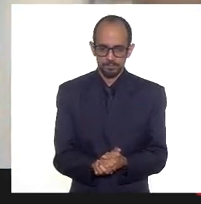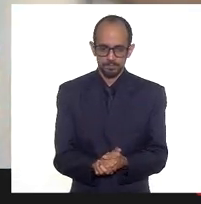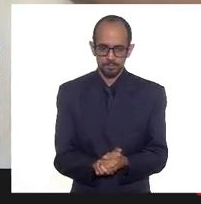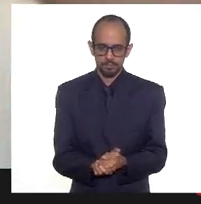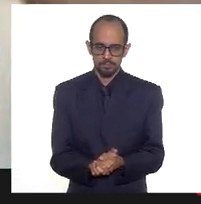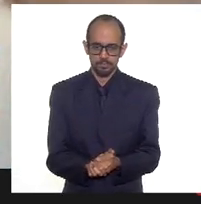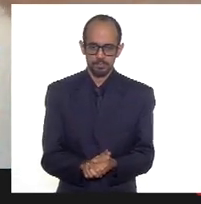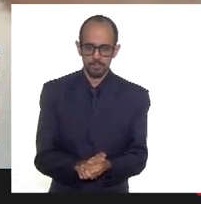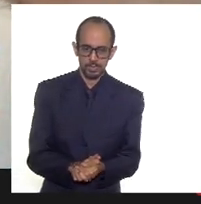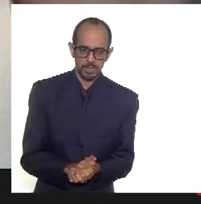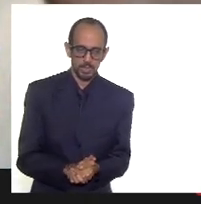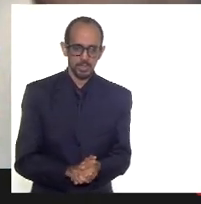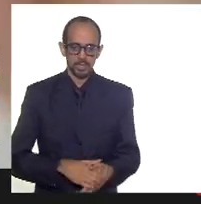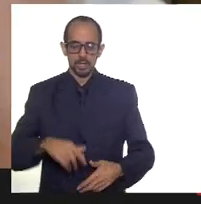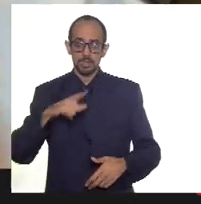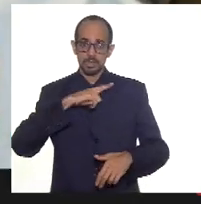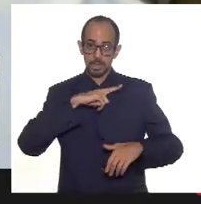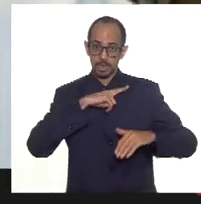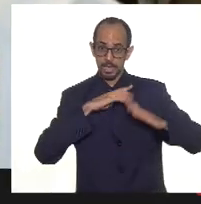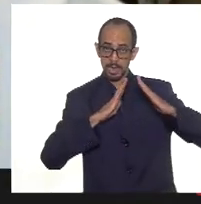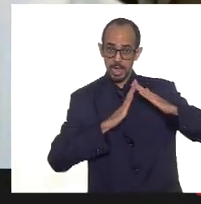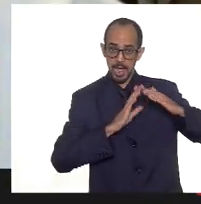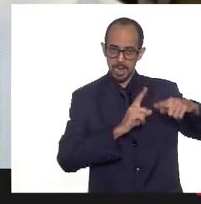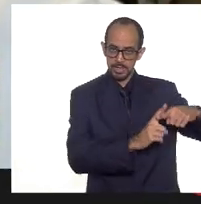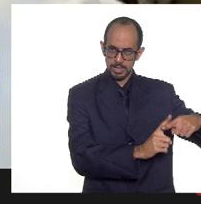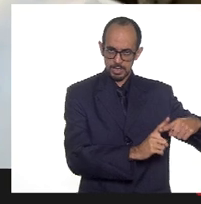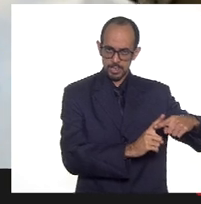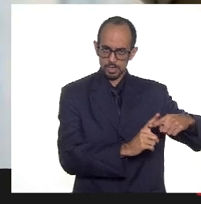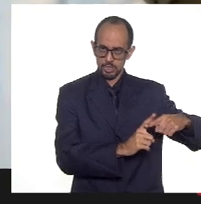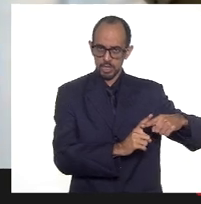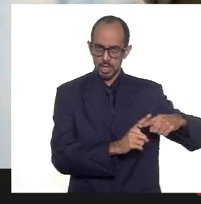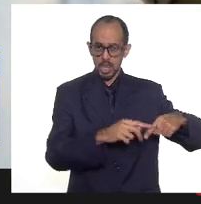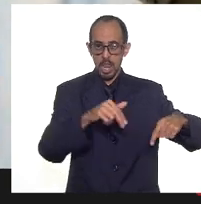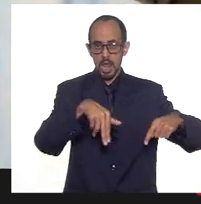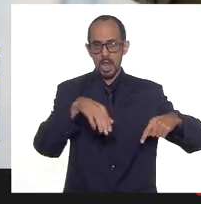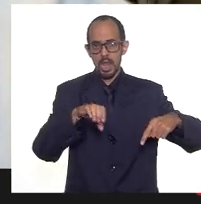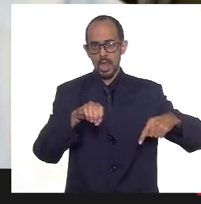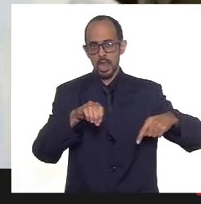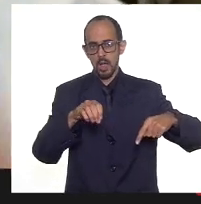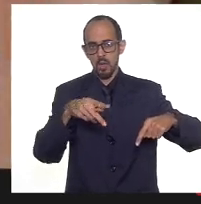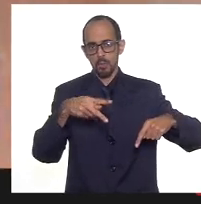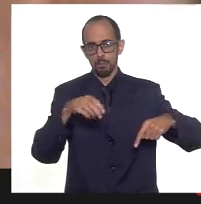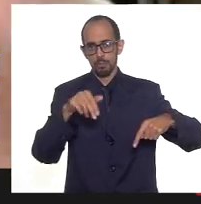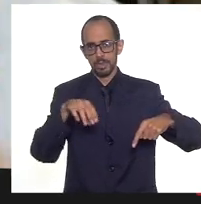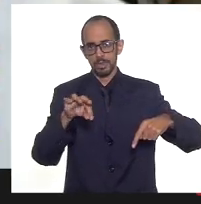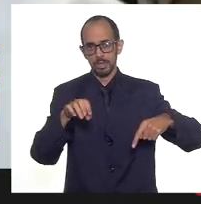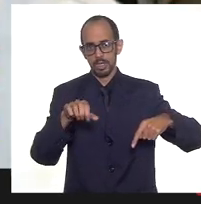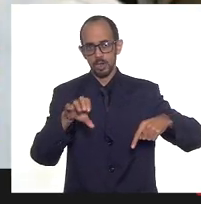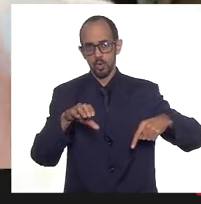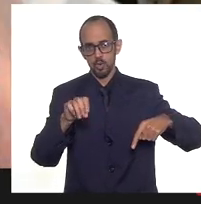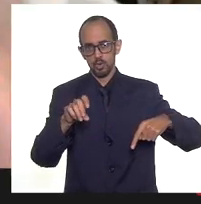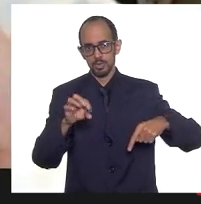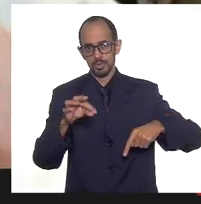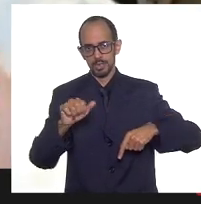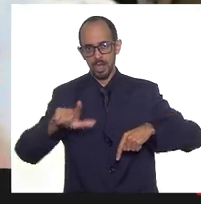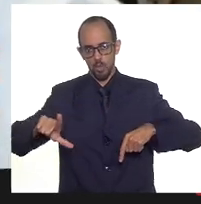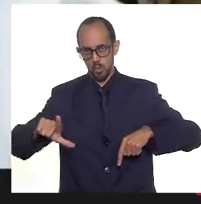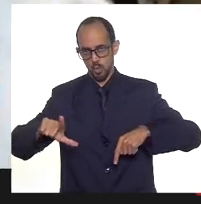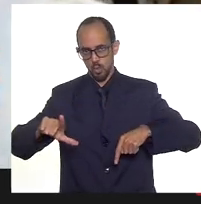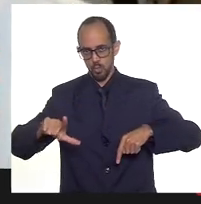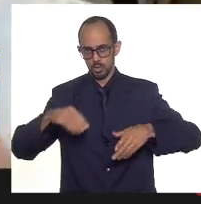Você tem a igreja neopentecostal no morro, na favela.